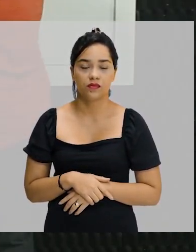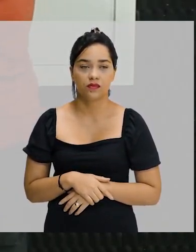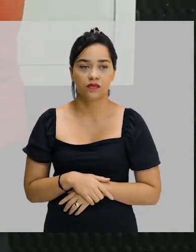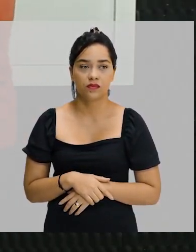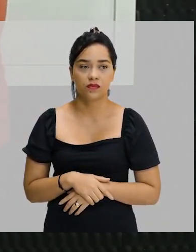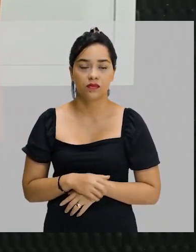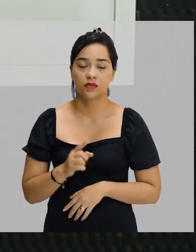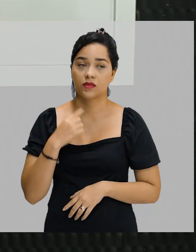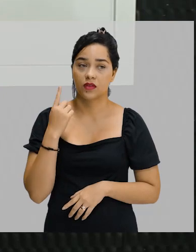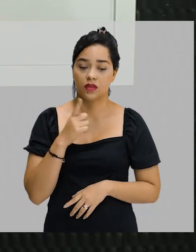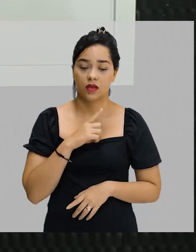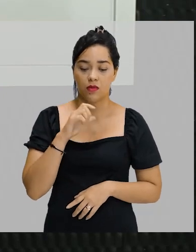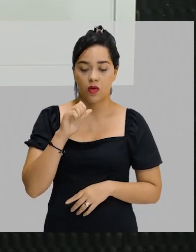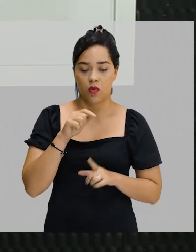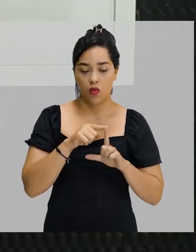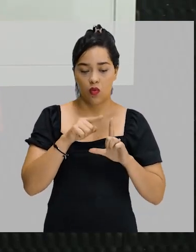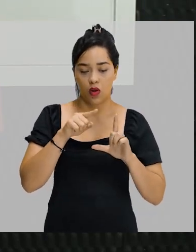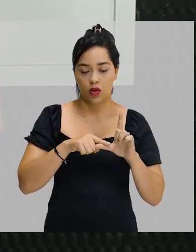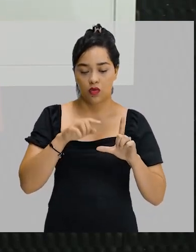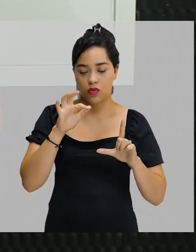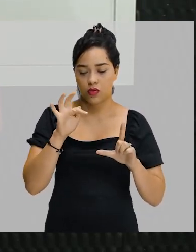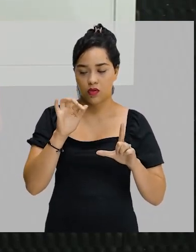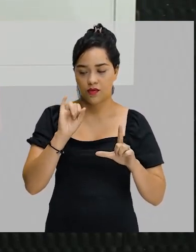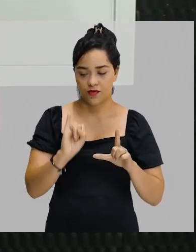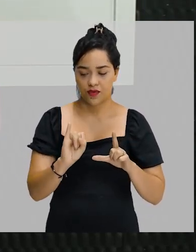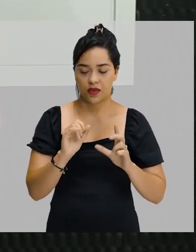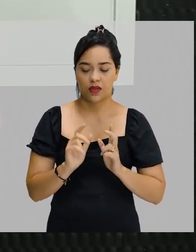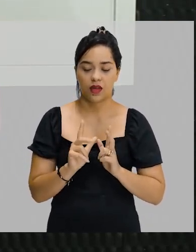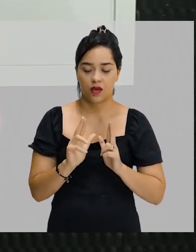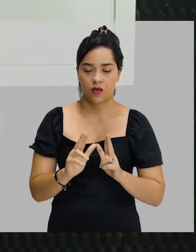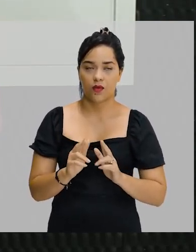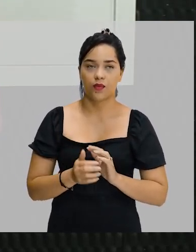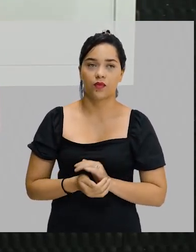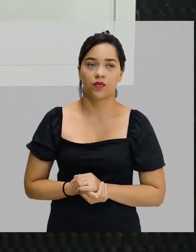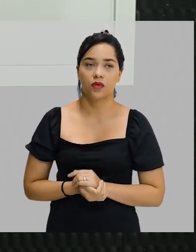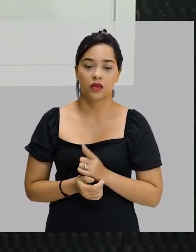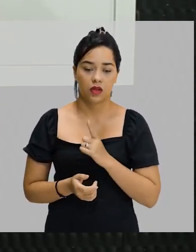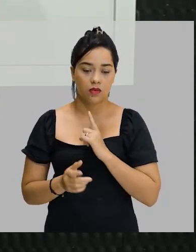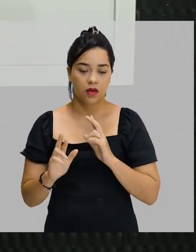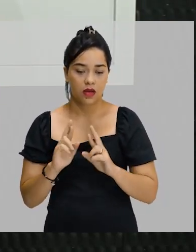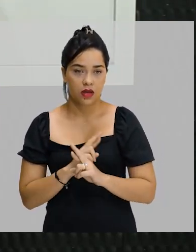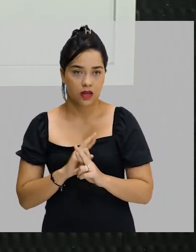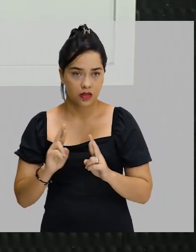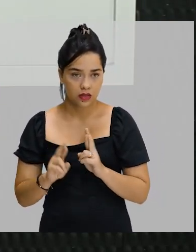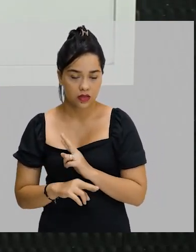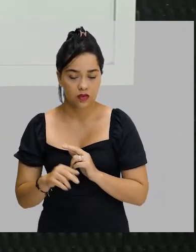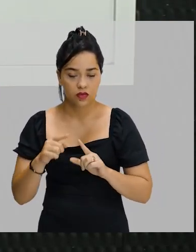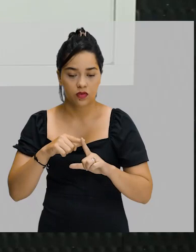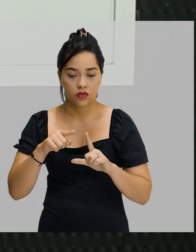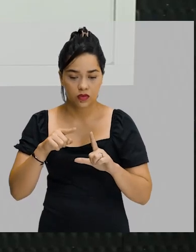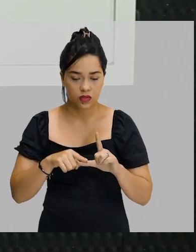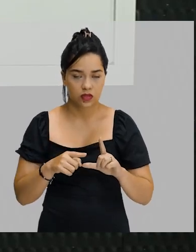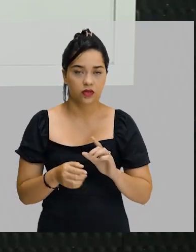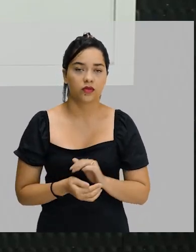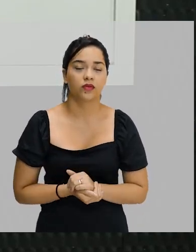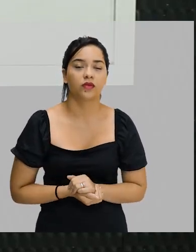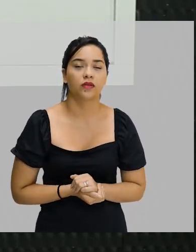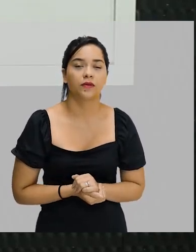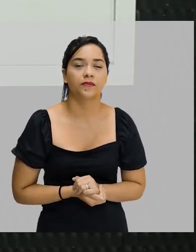Então bem aqui nós temos o ângulo φ, que é a mesma abertura lá. Então fazendo uma relação com os ângulos nós vamos encontrar isso. Tá